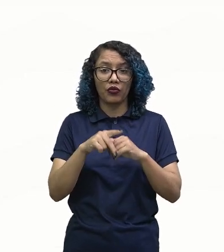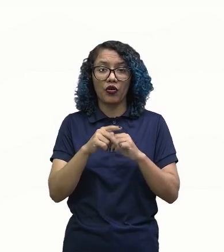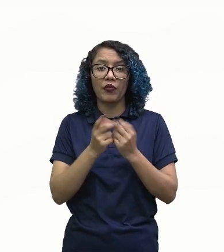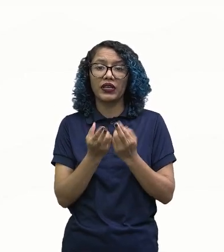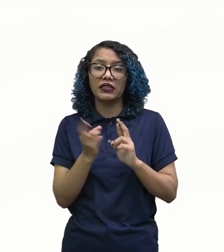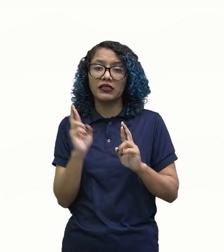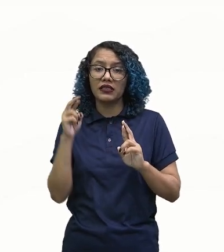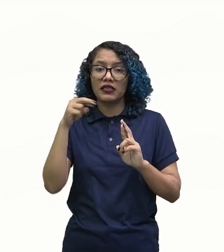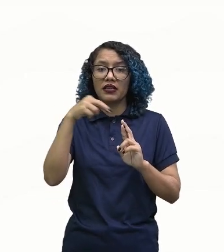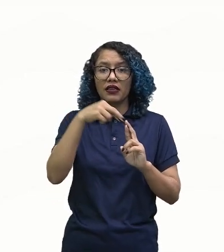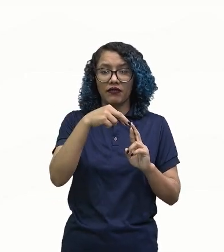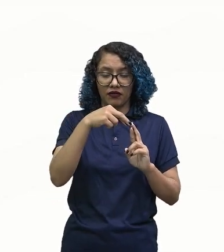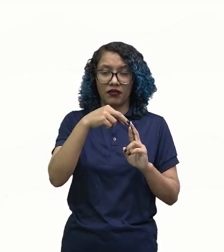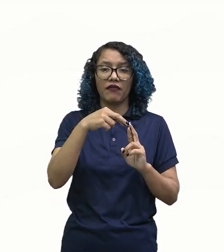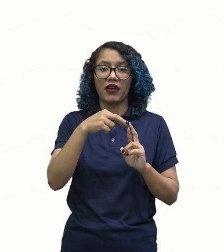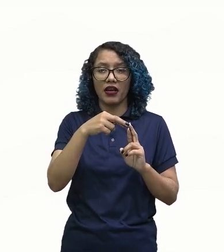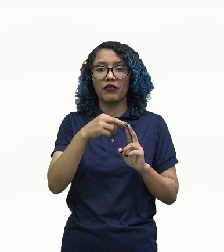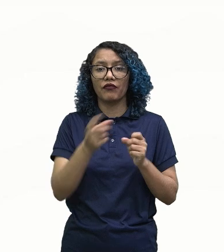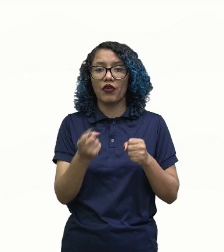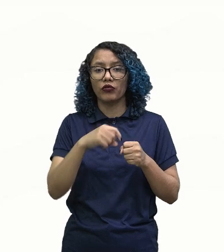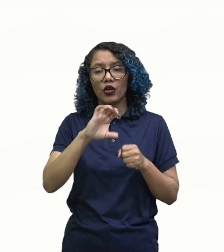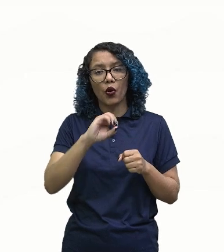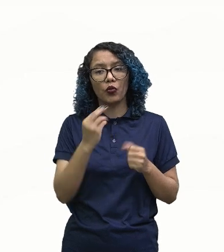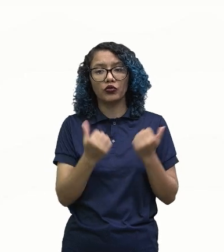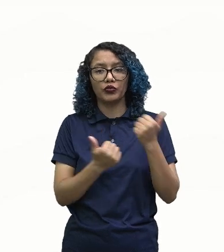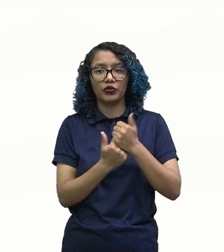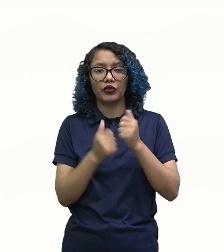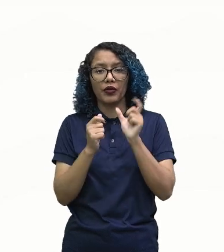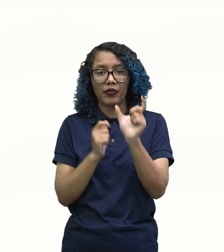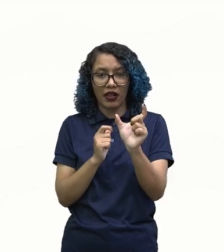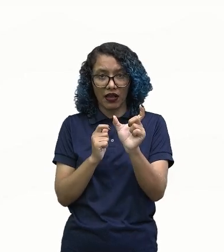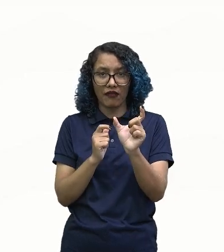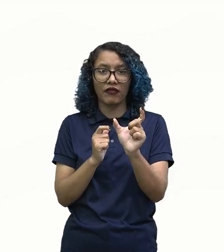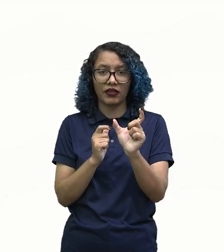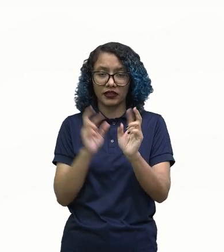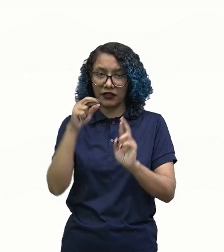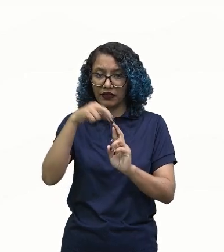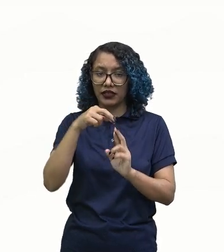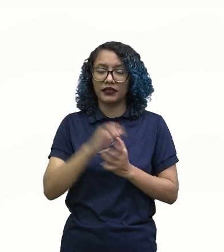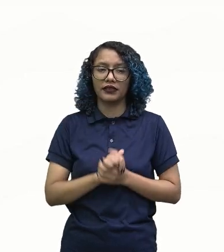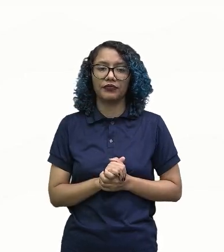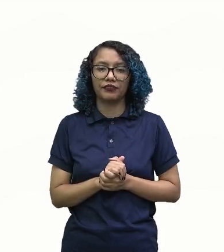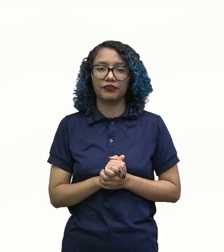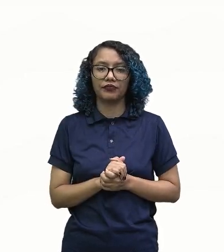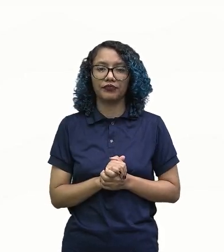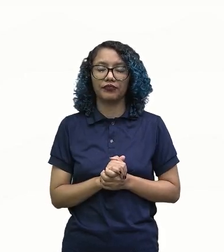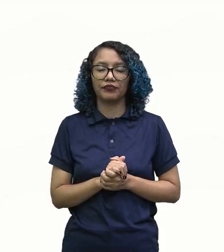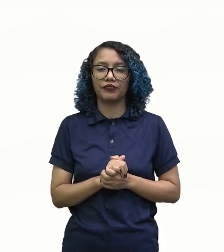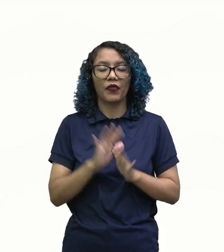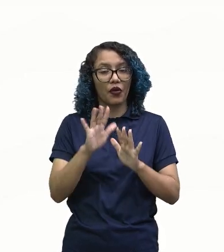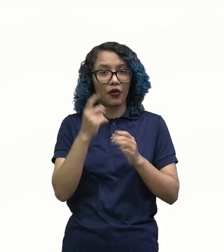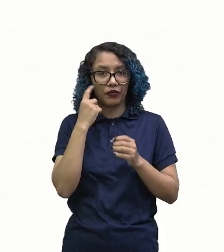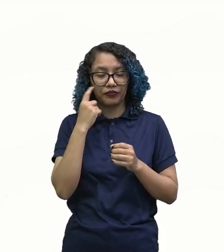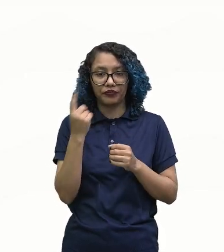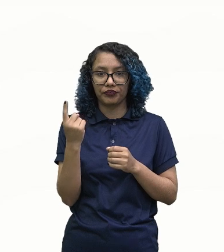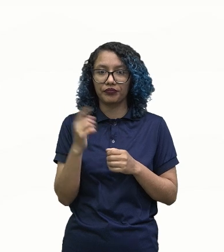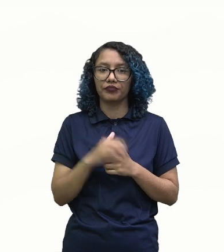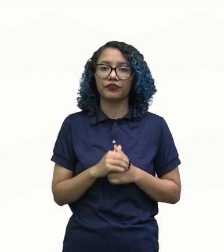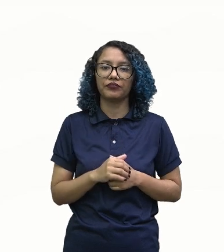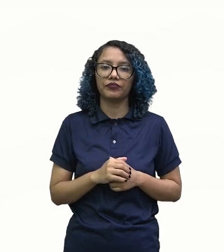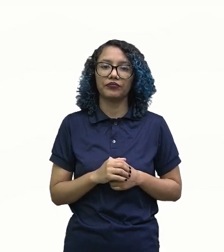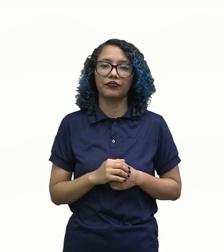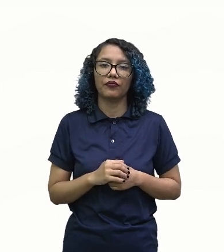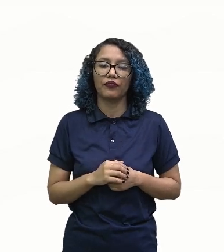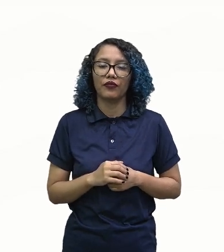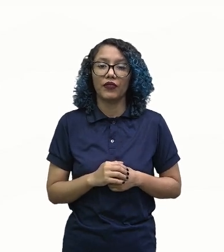que faz referência. Vamos só voltar um pouquinho à cartela anterior para nós observarmos isso. O menino